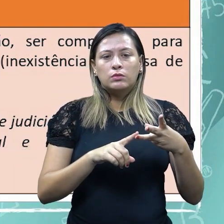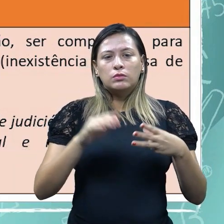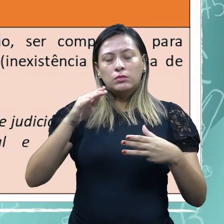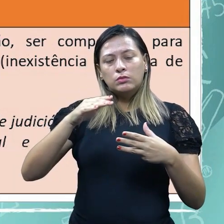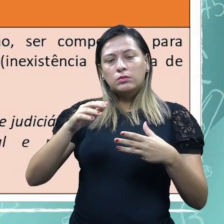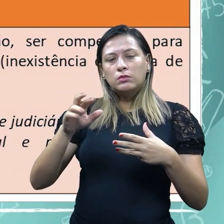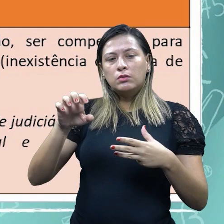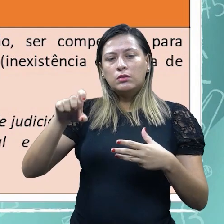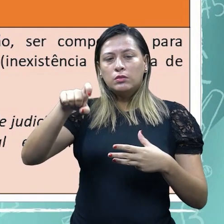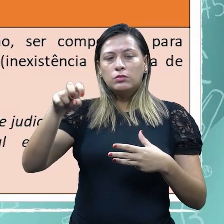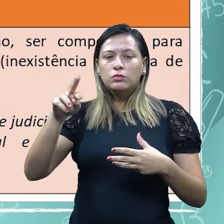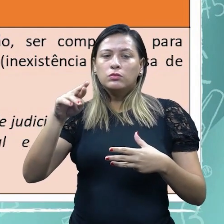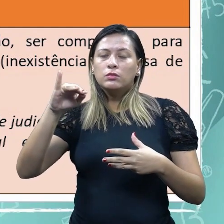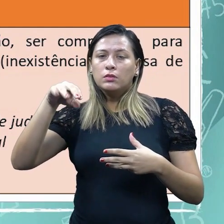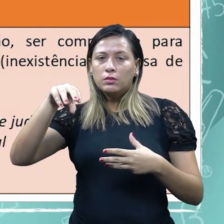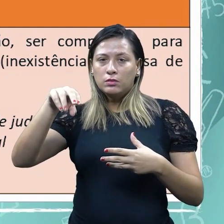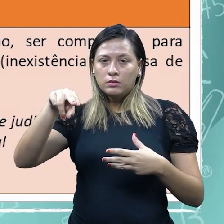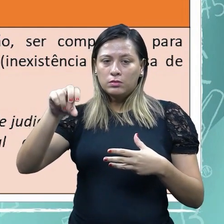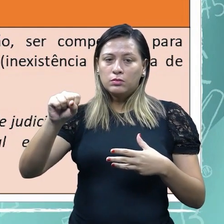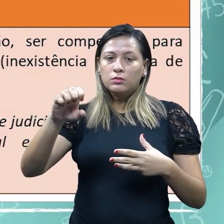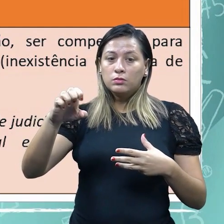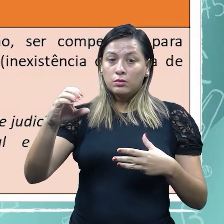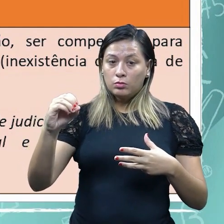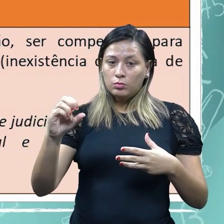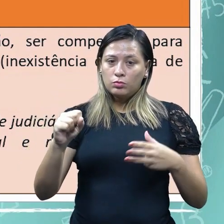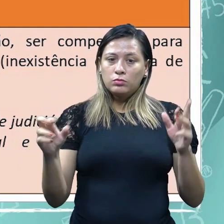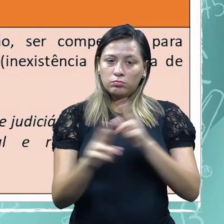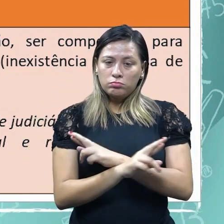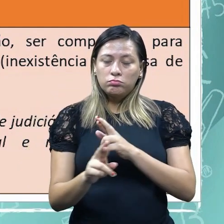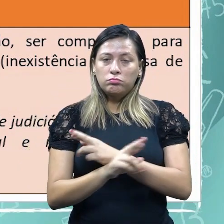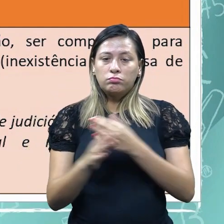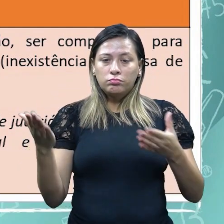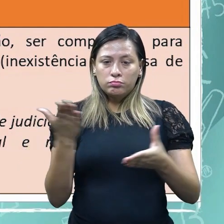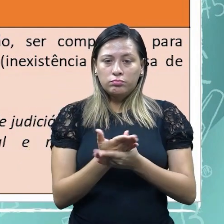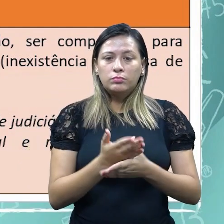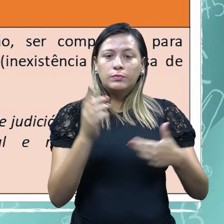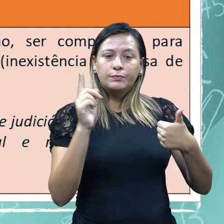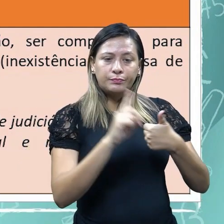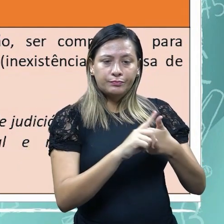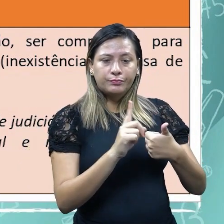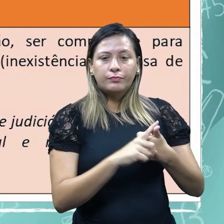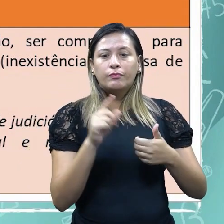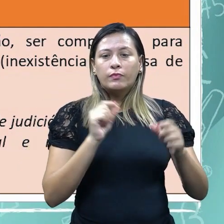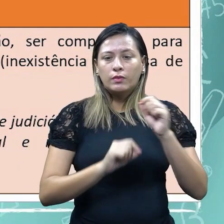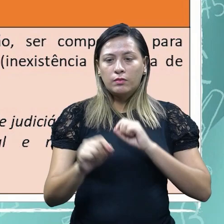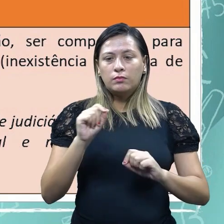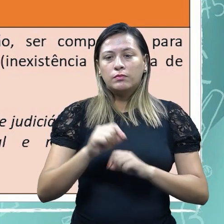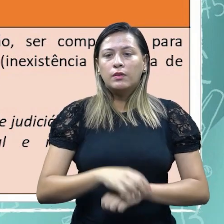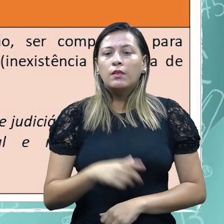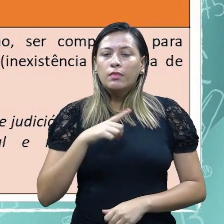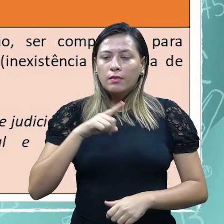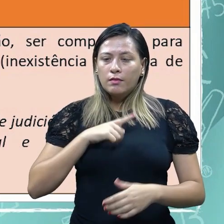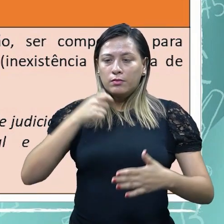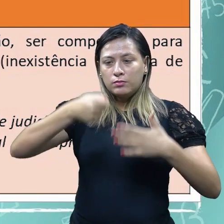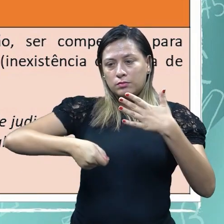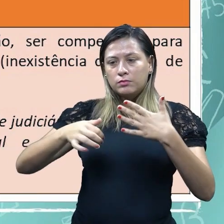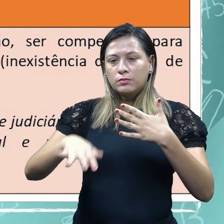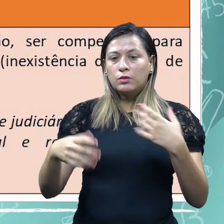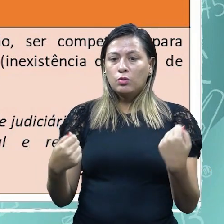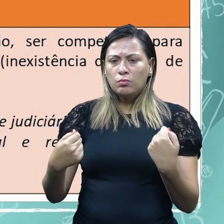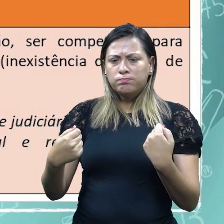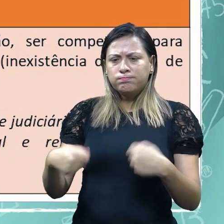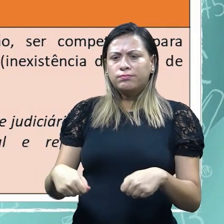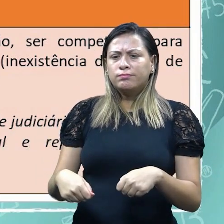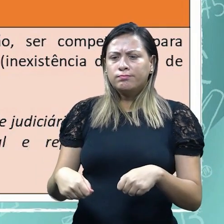Pressupostos subjetivos, referentes ao juiz ter jurisdição, ser competente para conhecer a